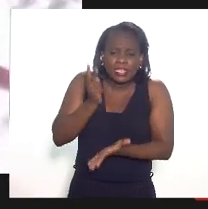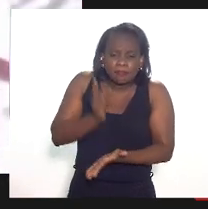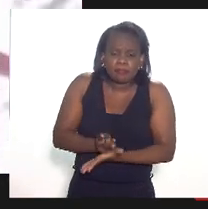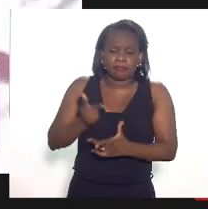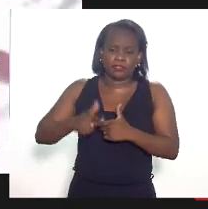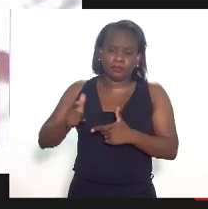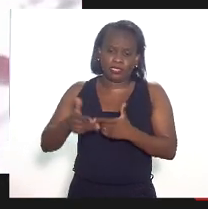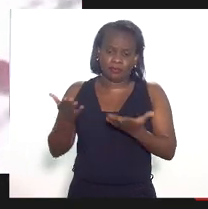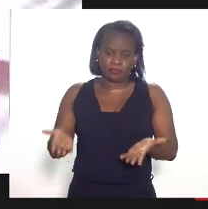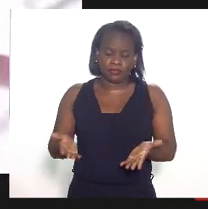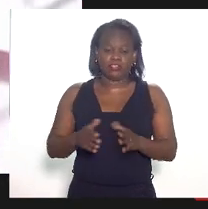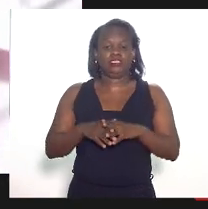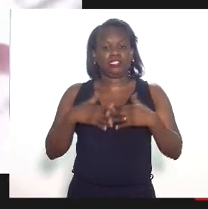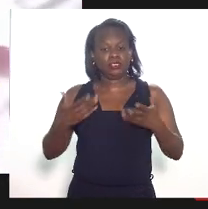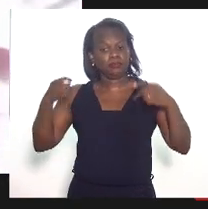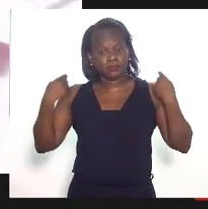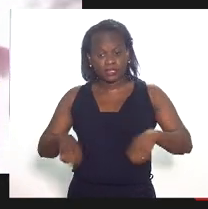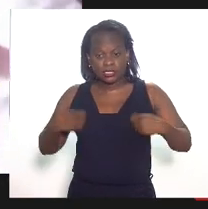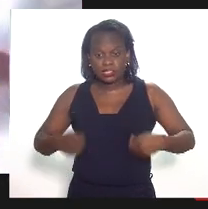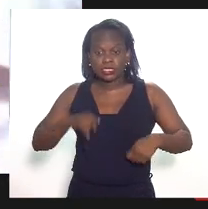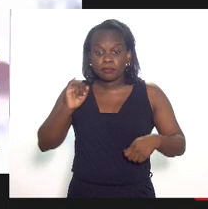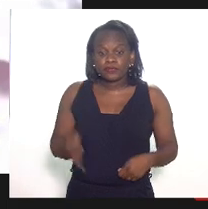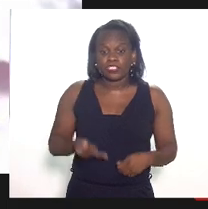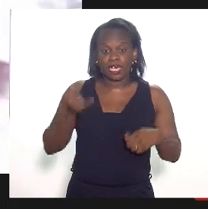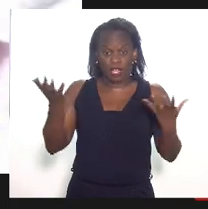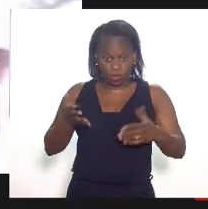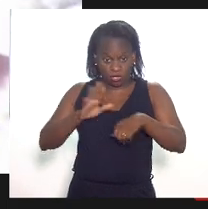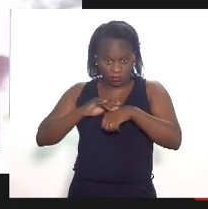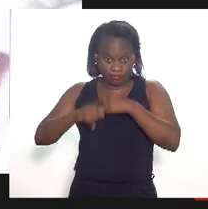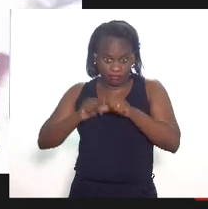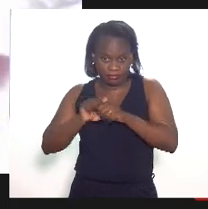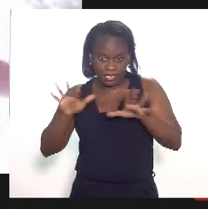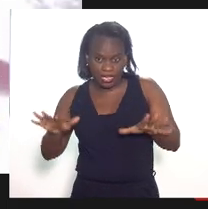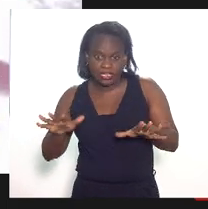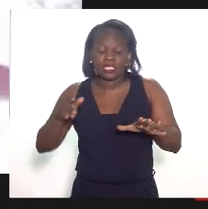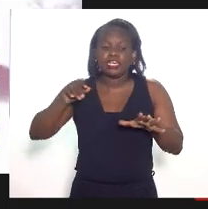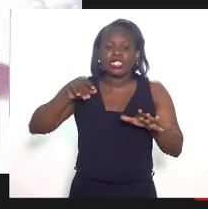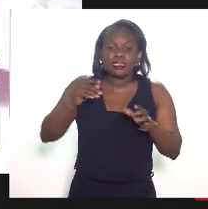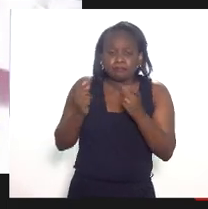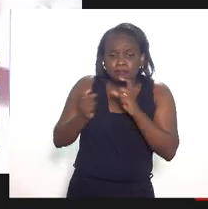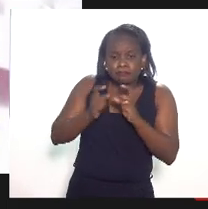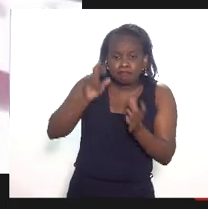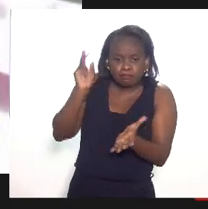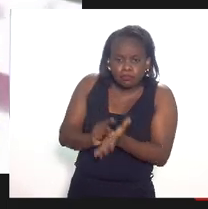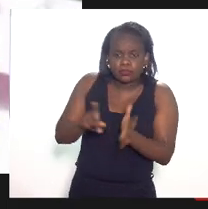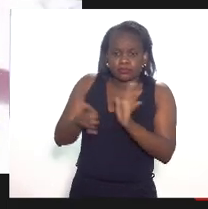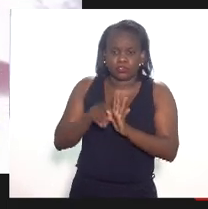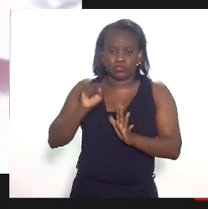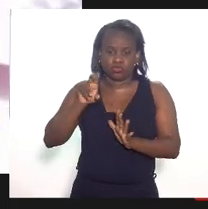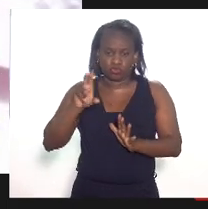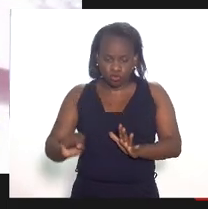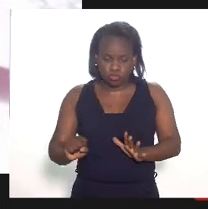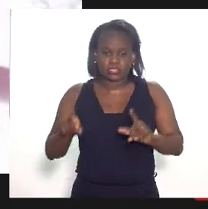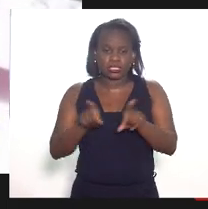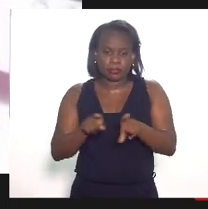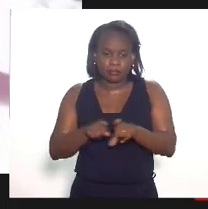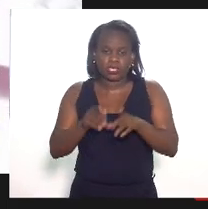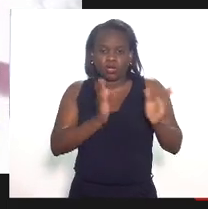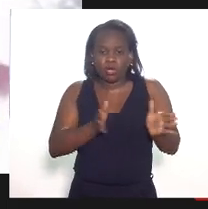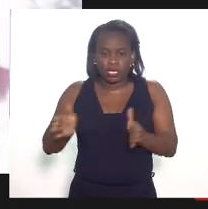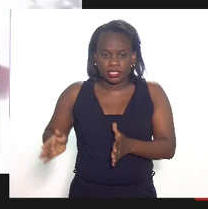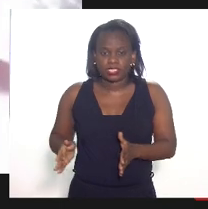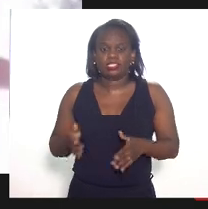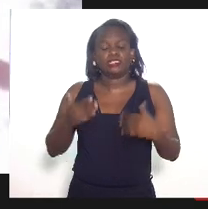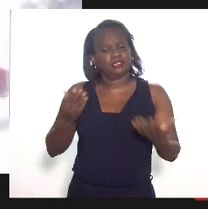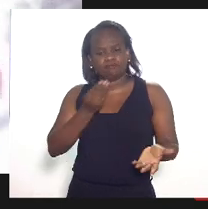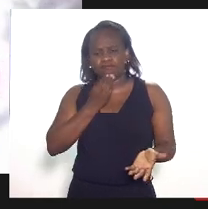discussão. Então, é preciso que nós aproveitemos a pandemia e façamos uma verdadeira discussão do Sistema Único de Saúde e da sua organização.